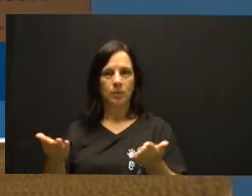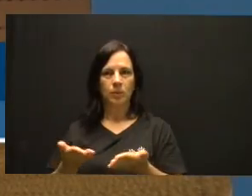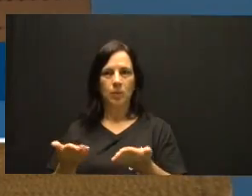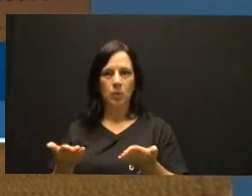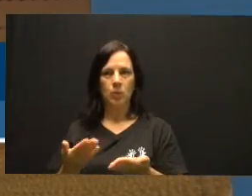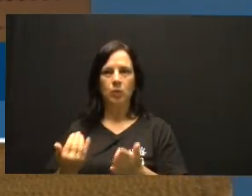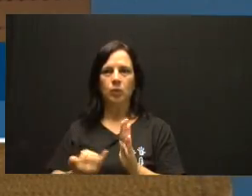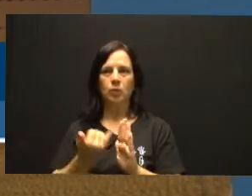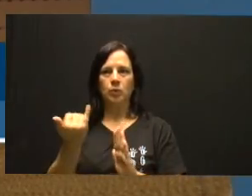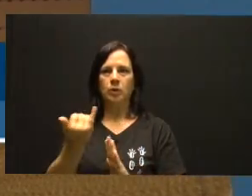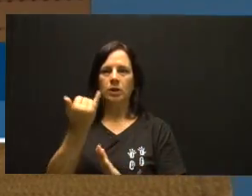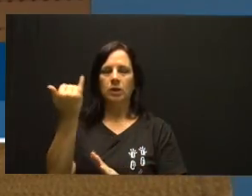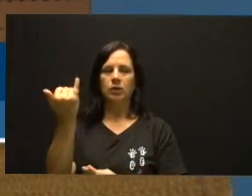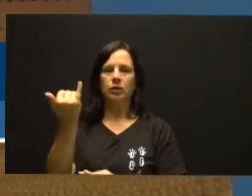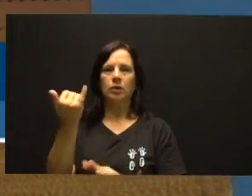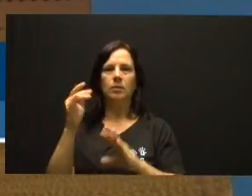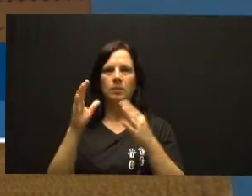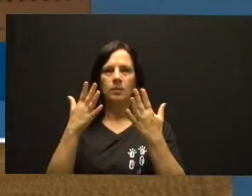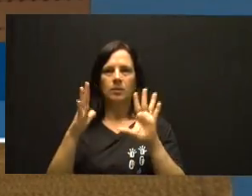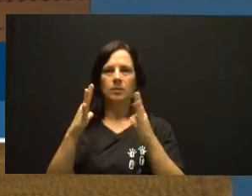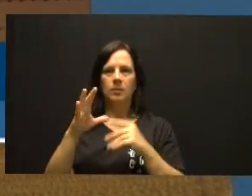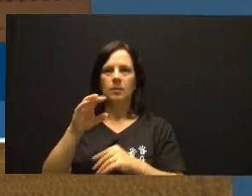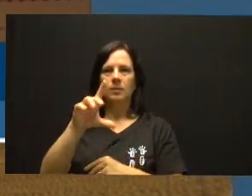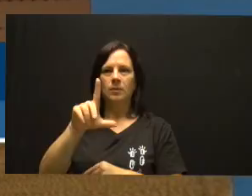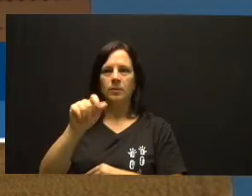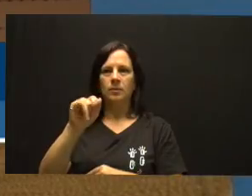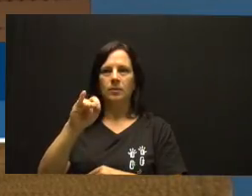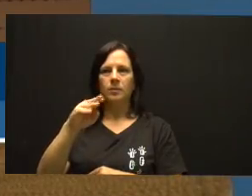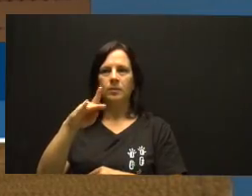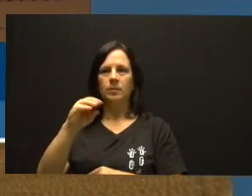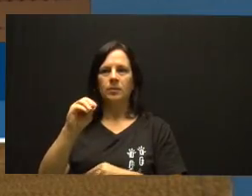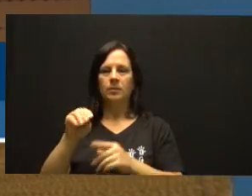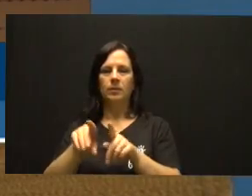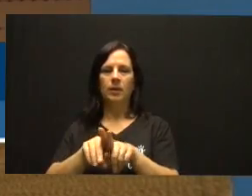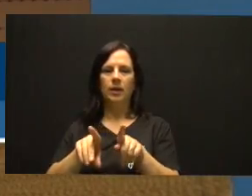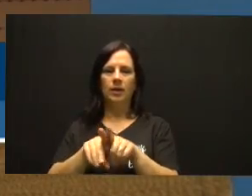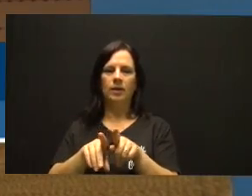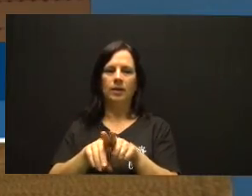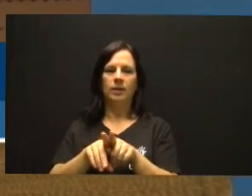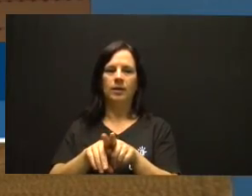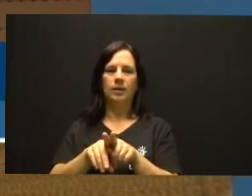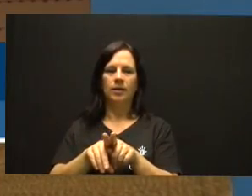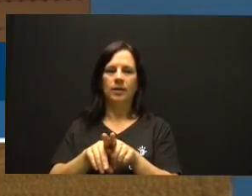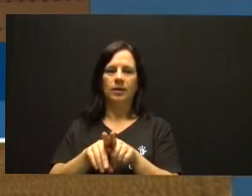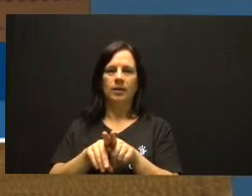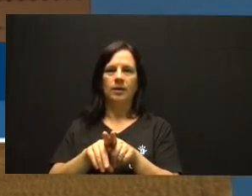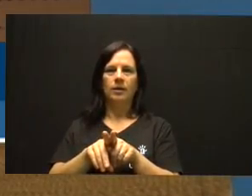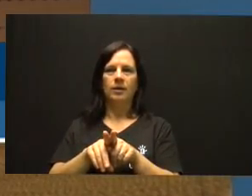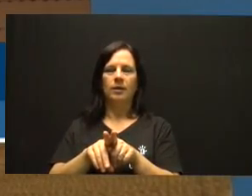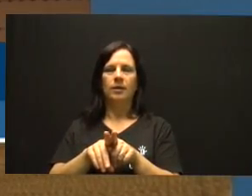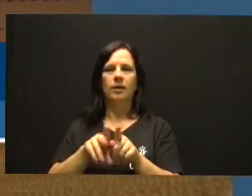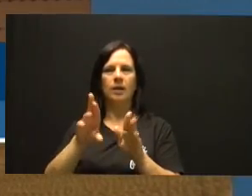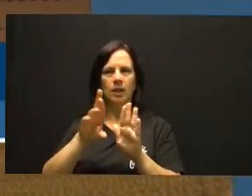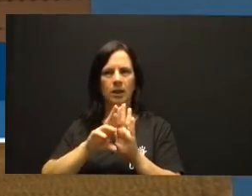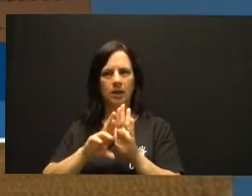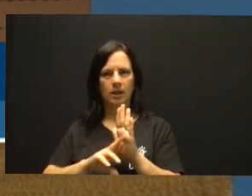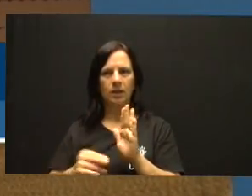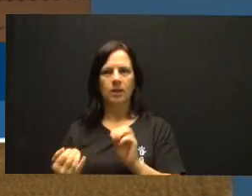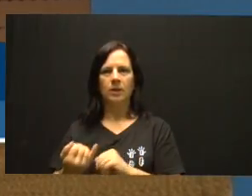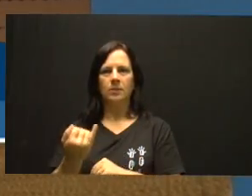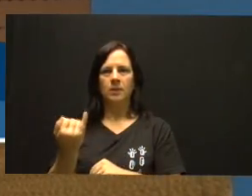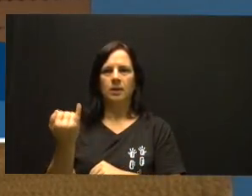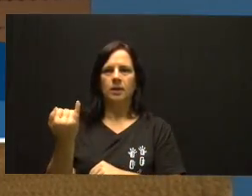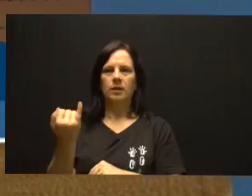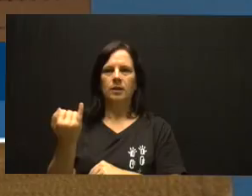de grande importância. Parabéns, Laércio, que Deus ilumine, que seus requerimentos sejam atendidos, porque é requerimento de extrema